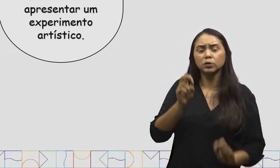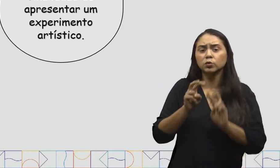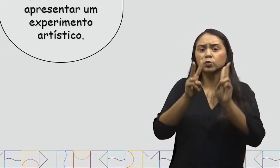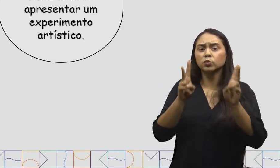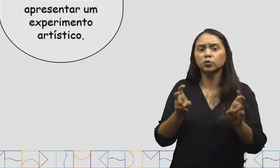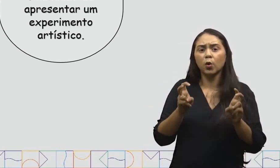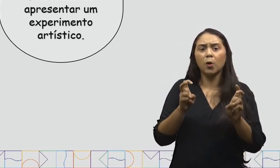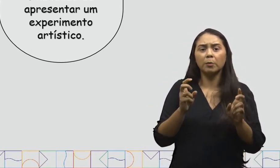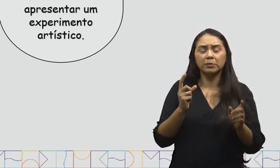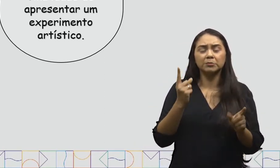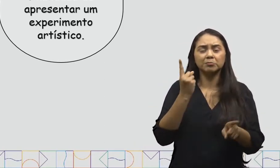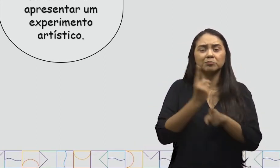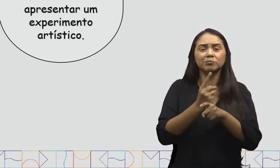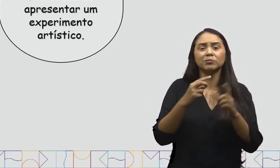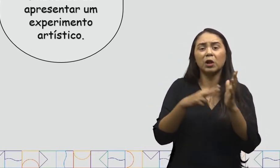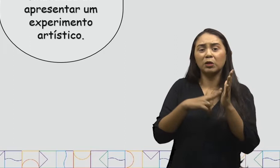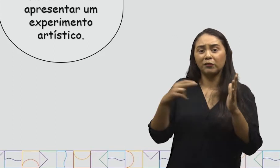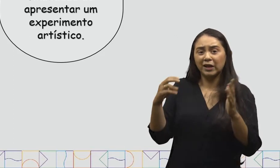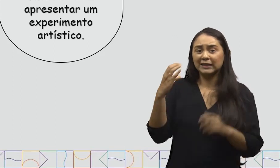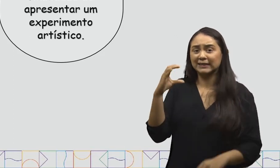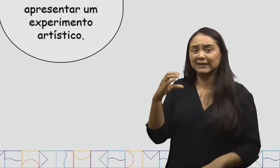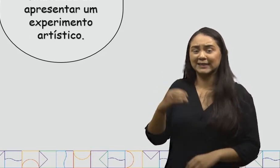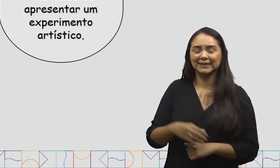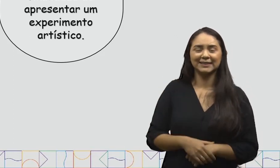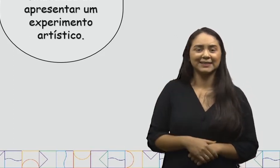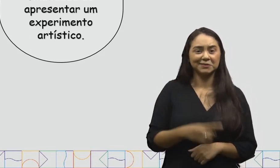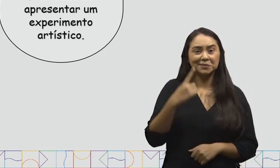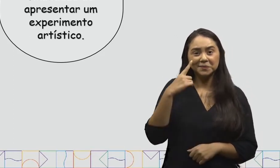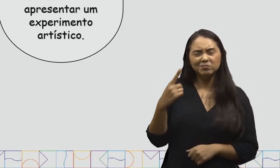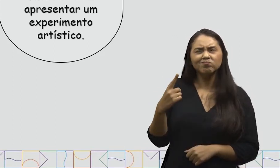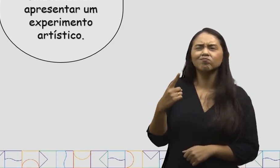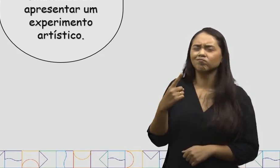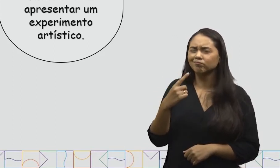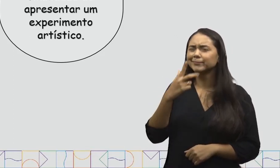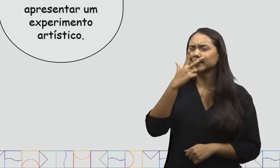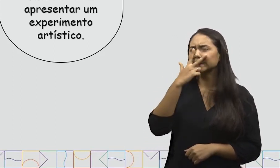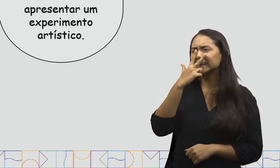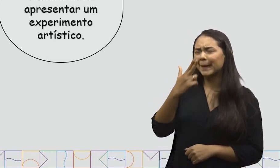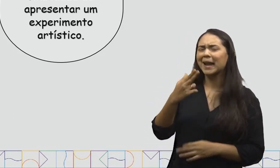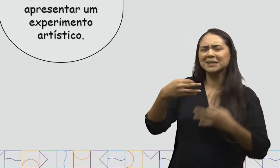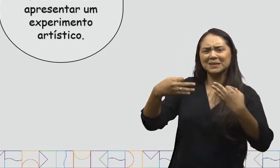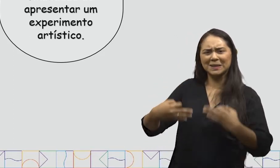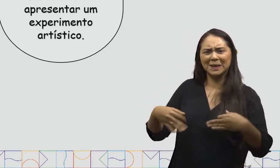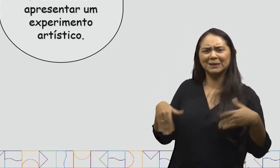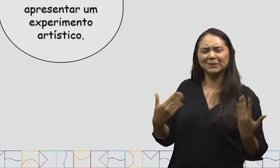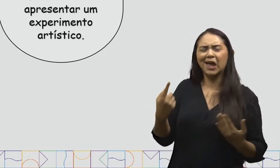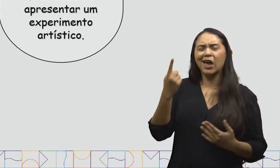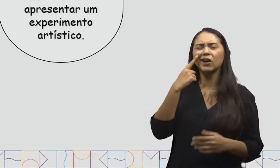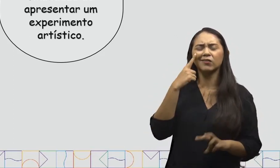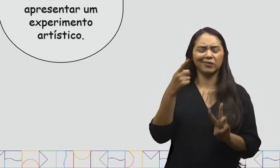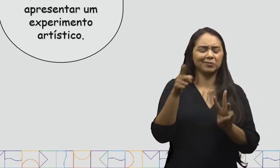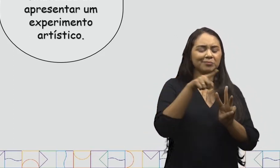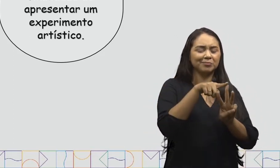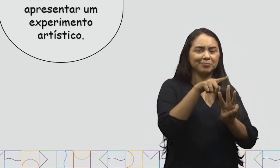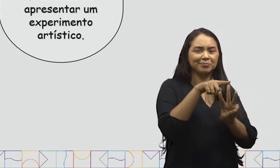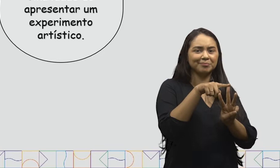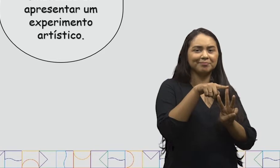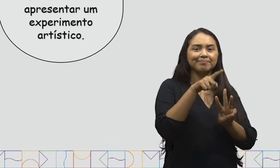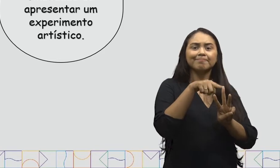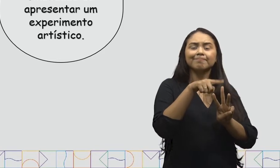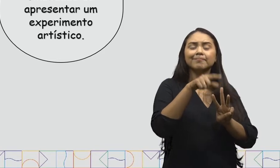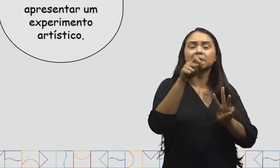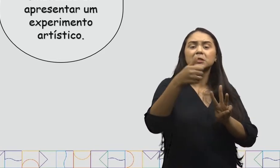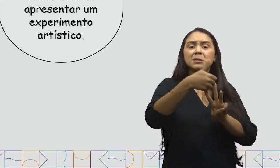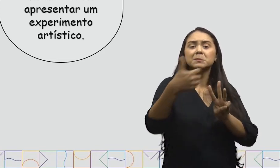experimento sobre uma descoberta científica. Essa resposta me parece ser a correta, mas vamos ver as outras.